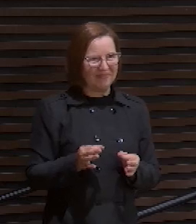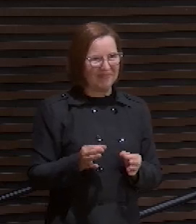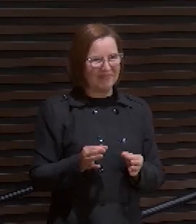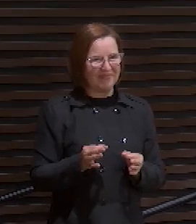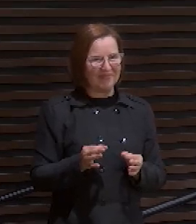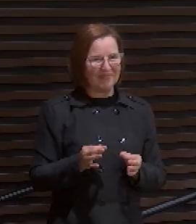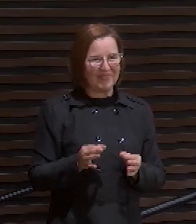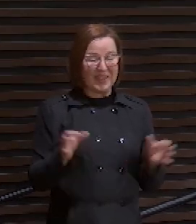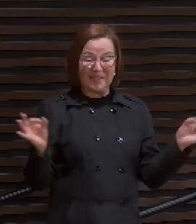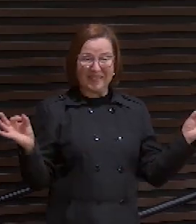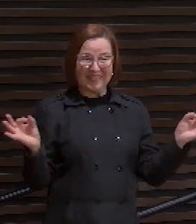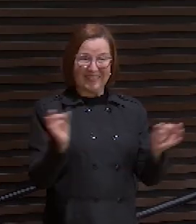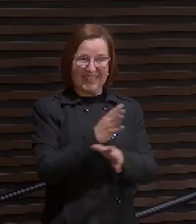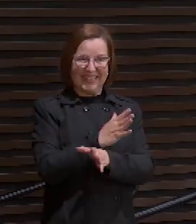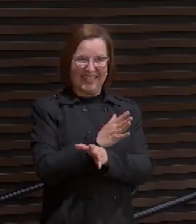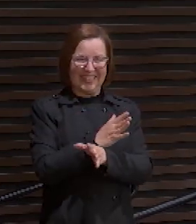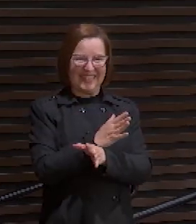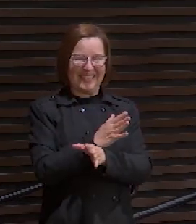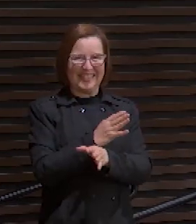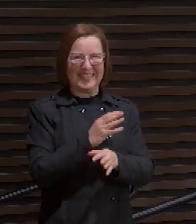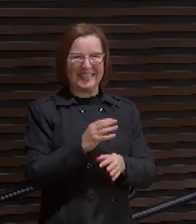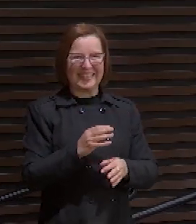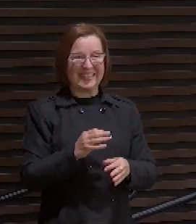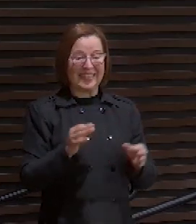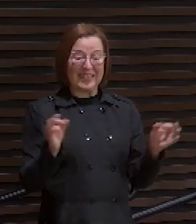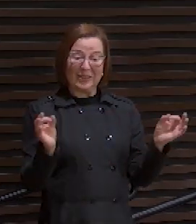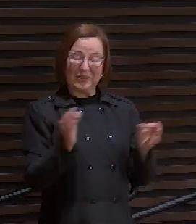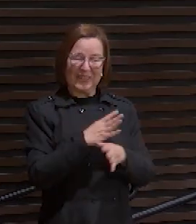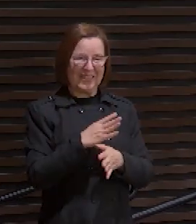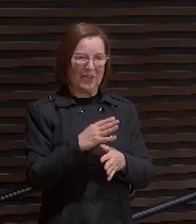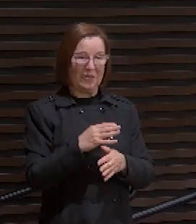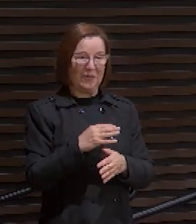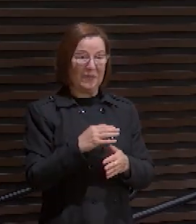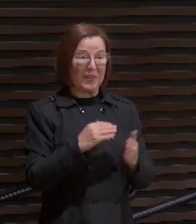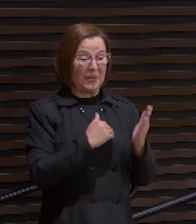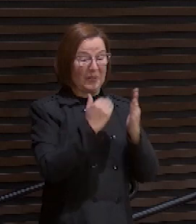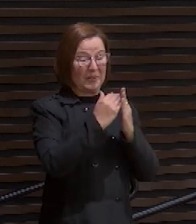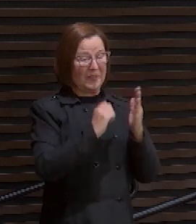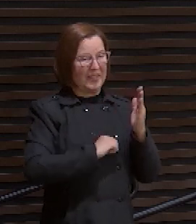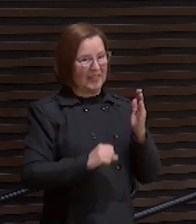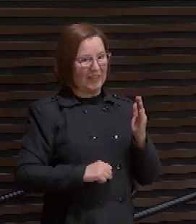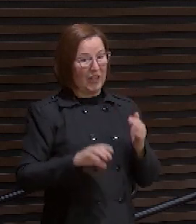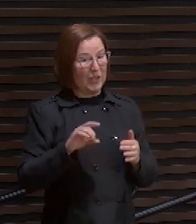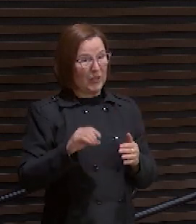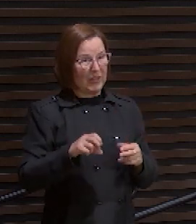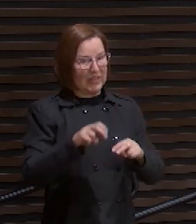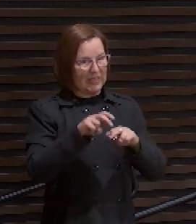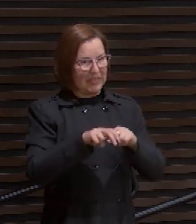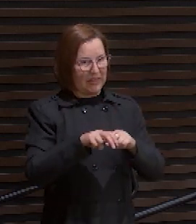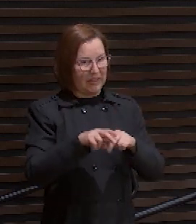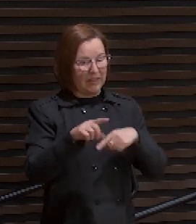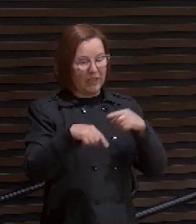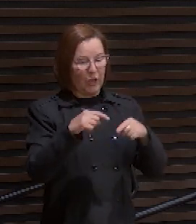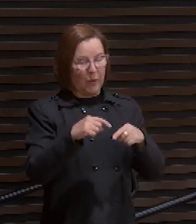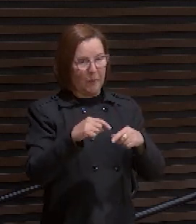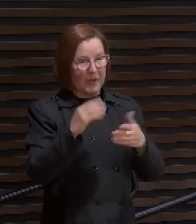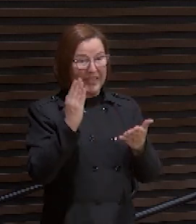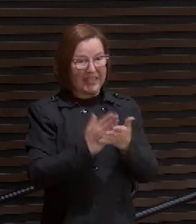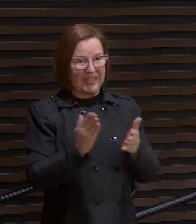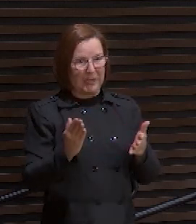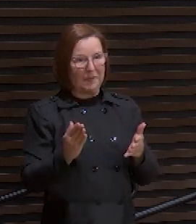é plena, é total. O sumo sacerdote só se assentava quando terminava a sua